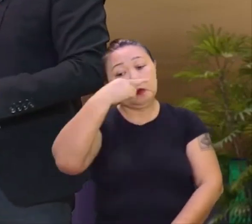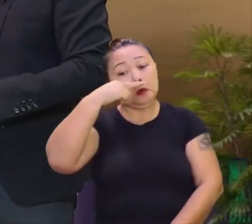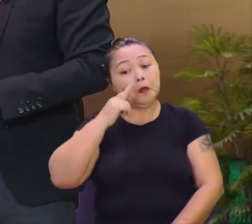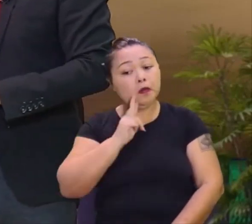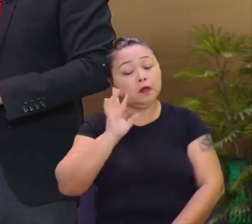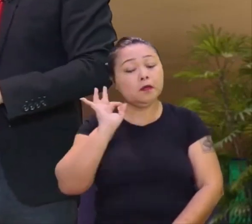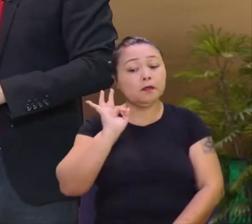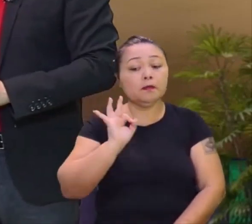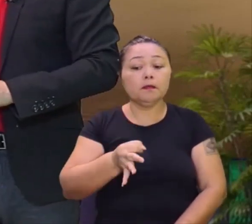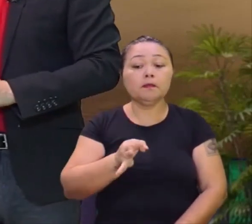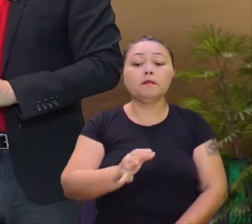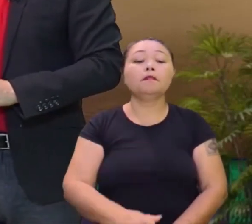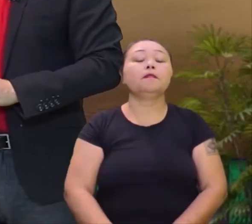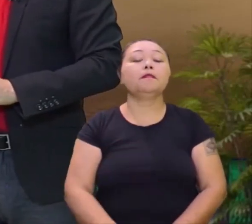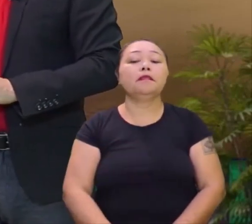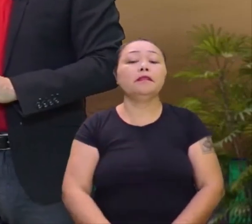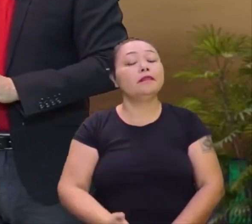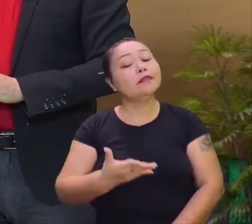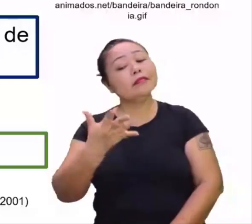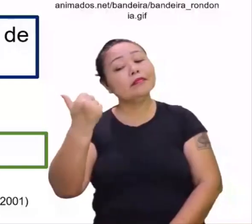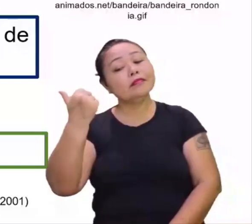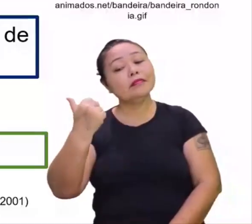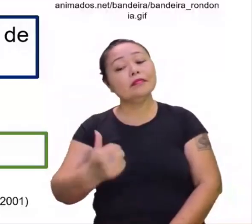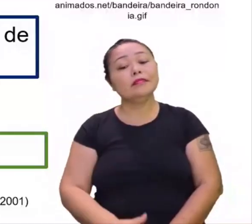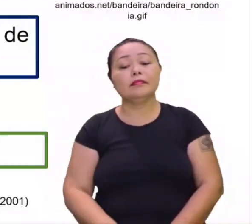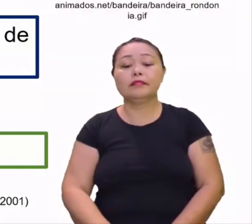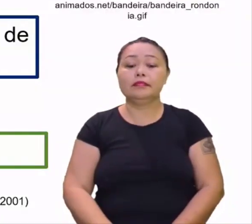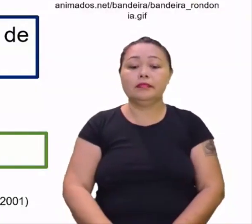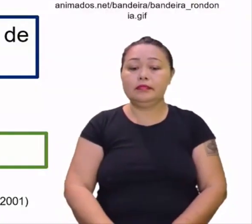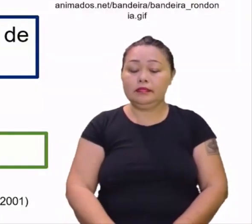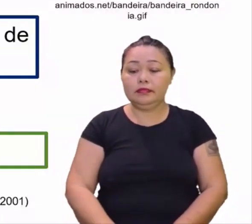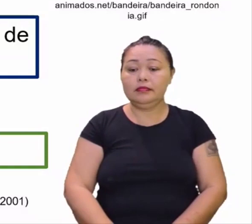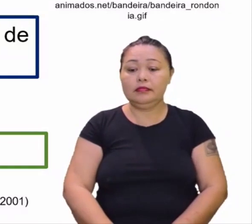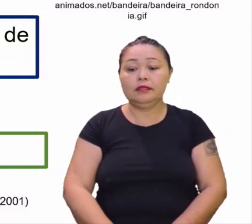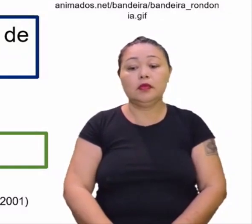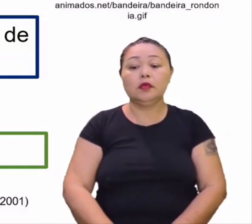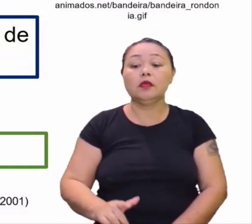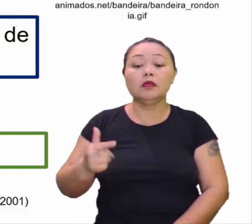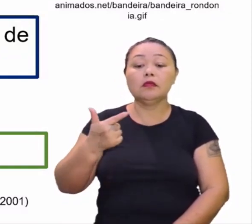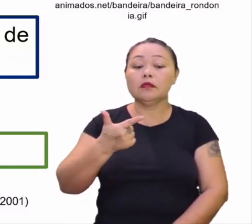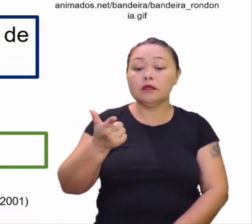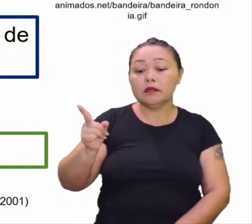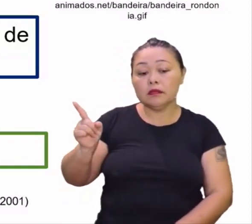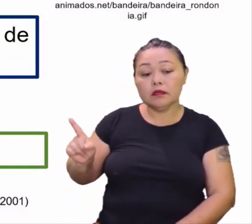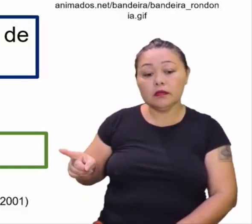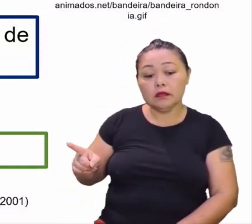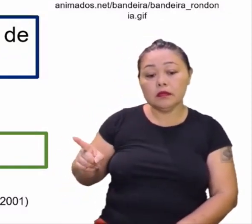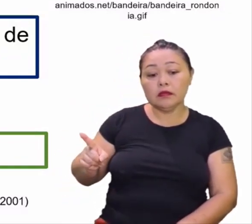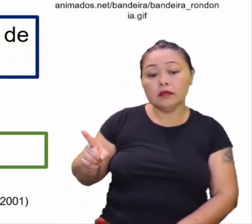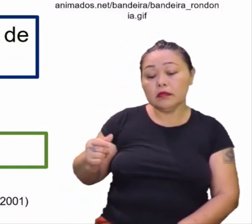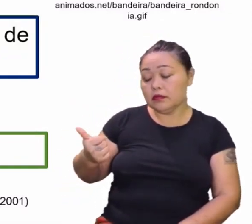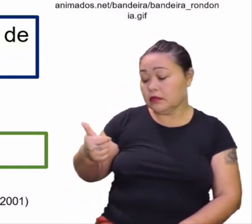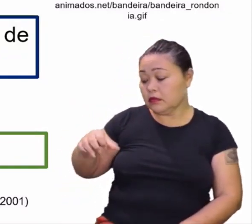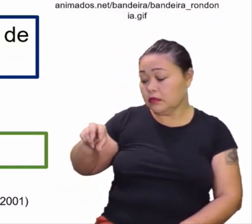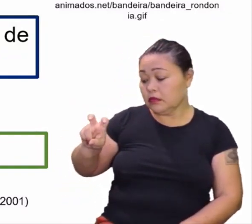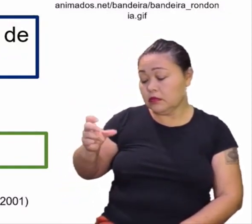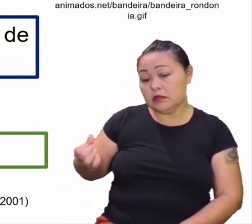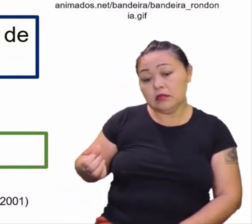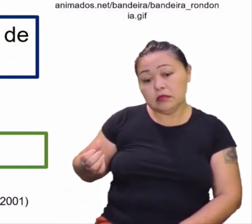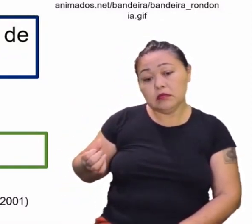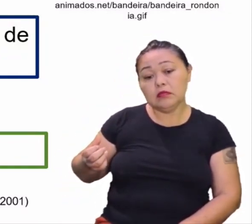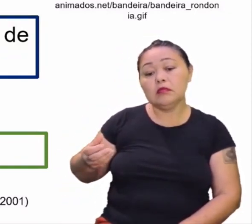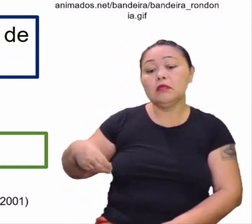Rondon. Exato. É isso? Beleza? Vamos lá no quadro. Outra data importante, então, 1956,